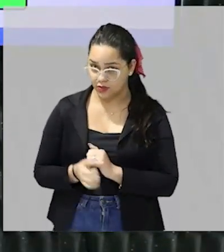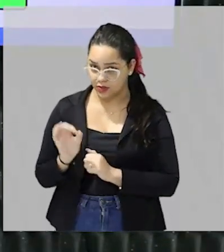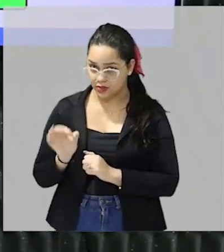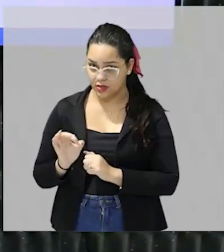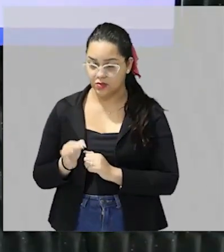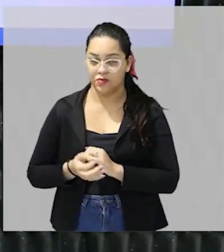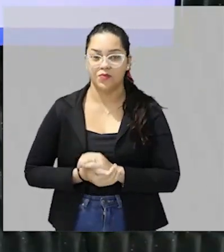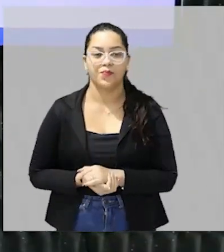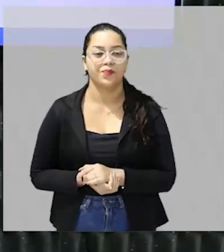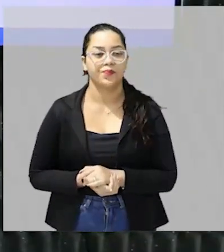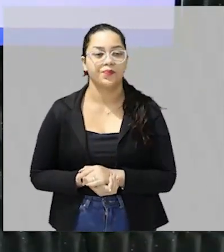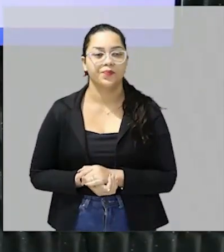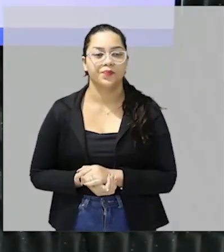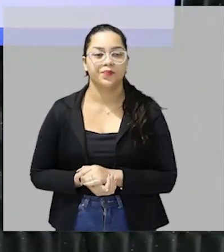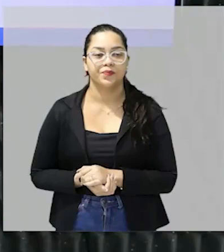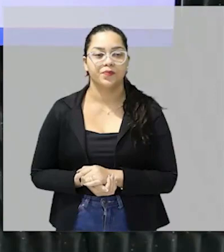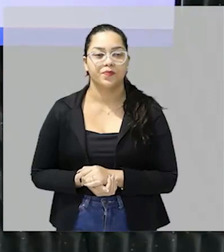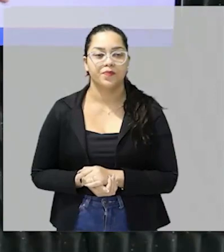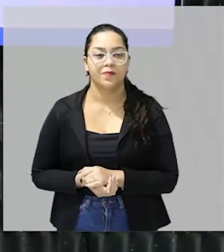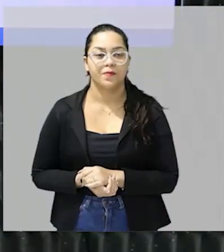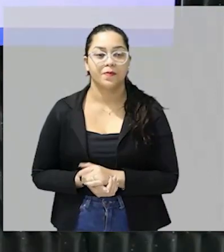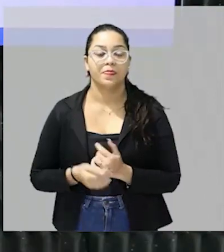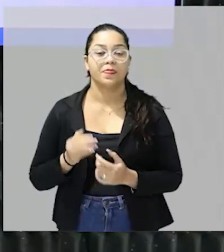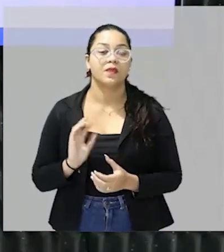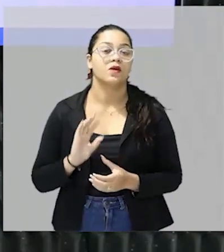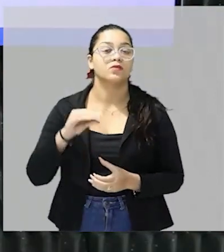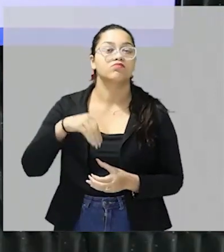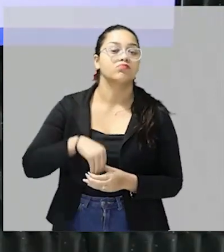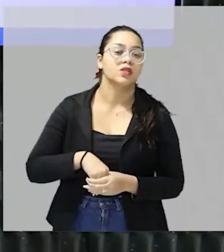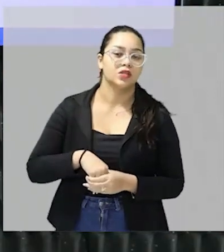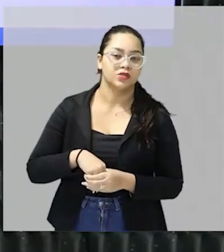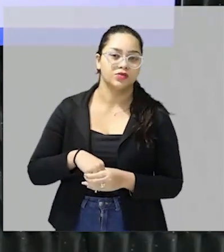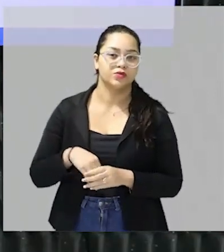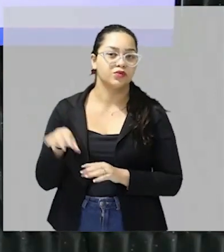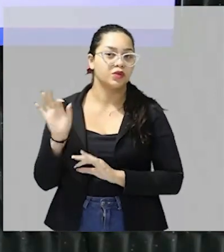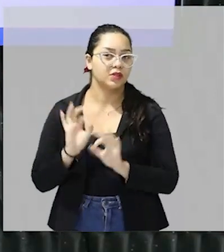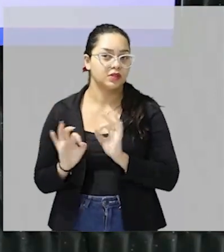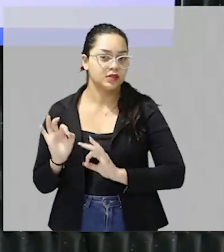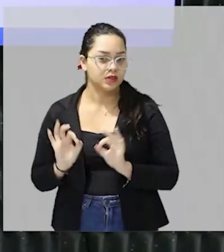tá? Vamos avançando. Então, dentro do planejamento,